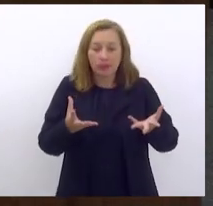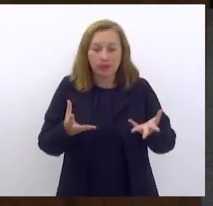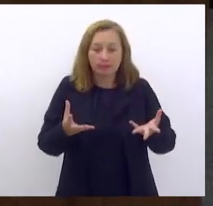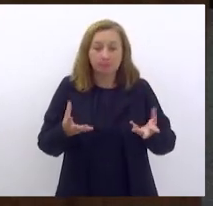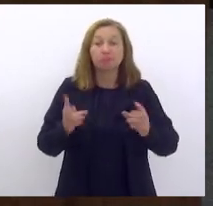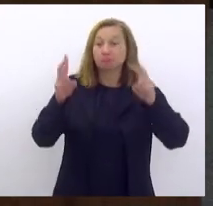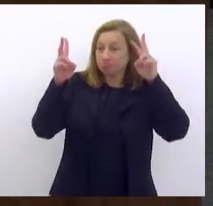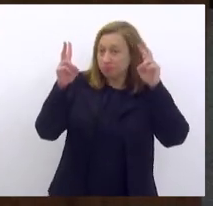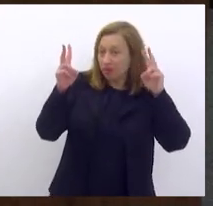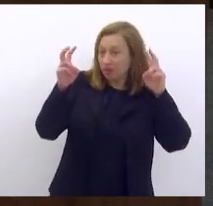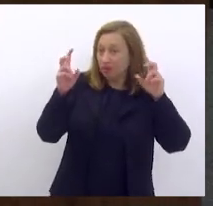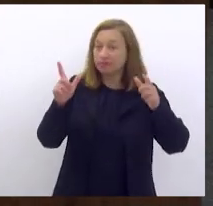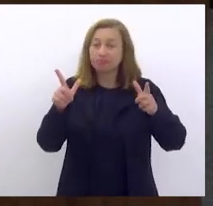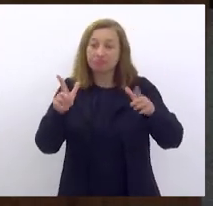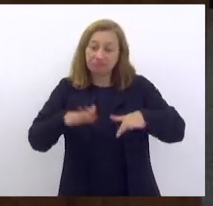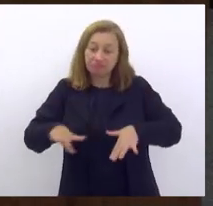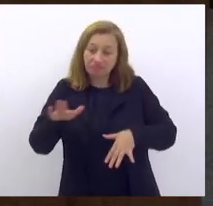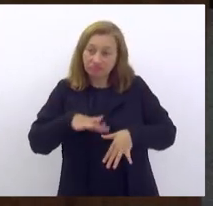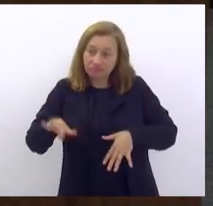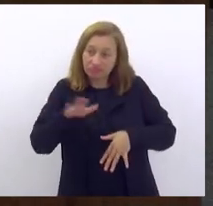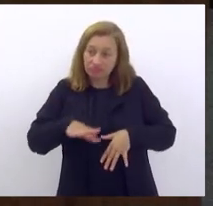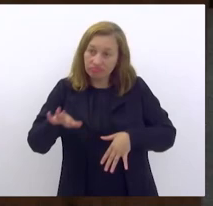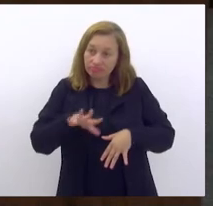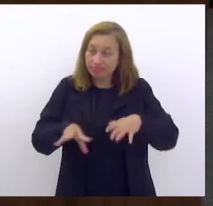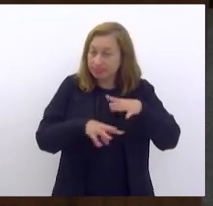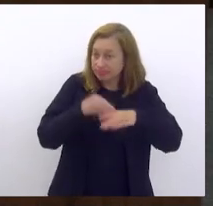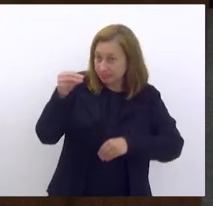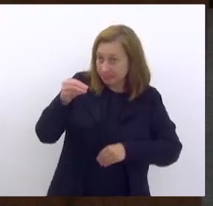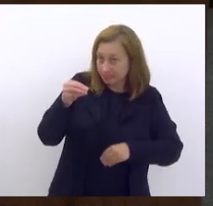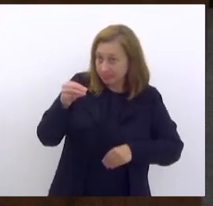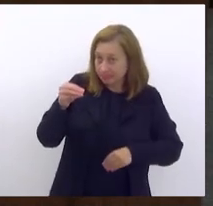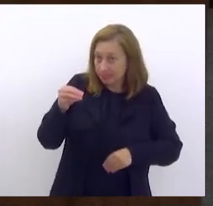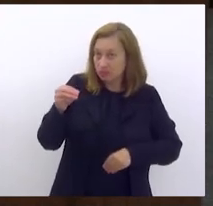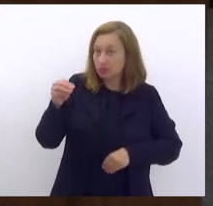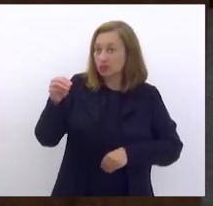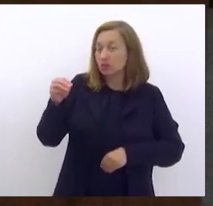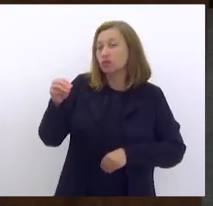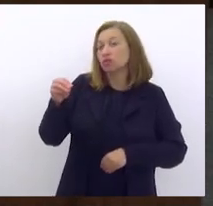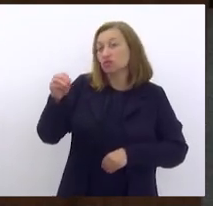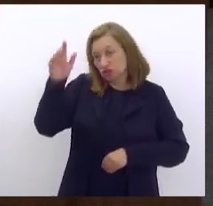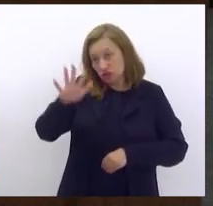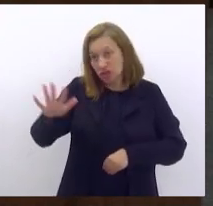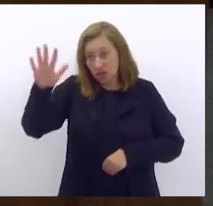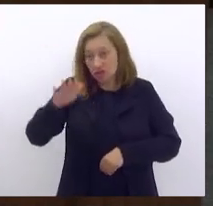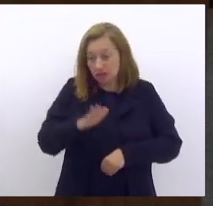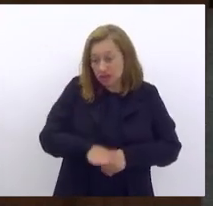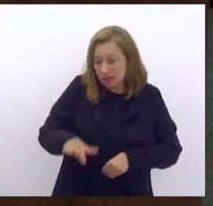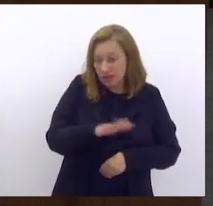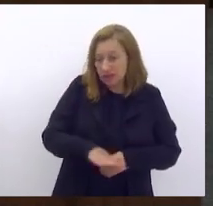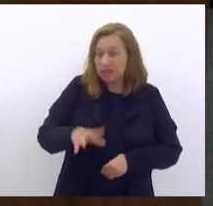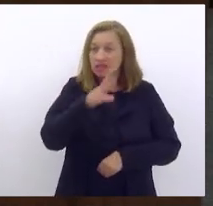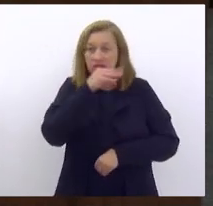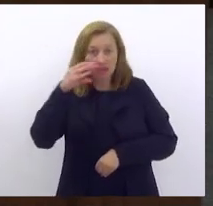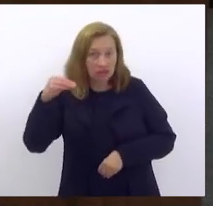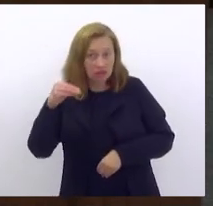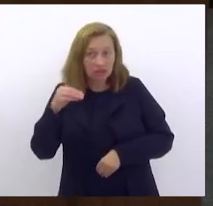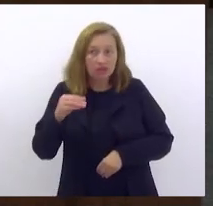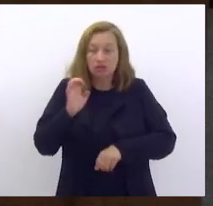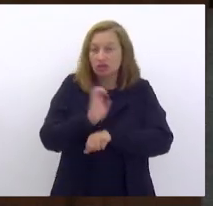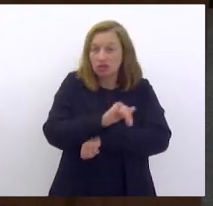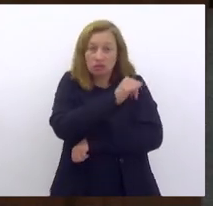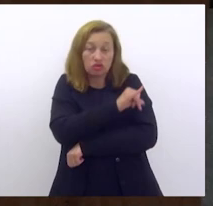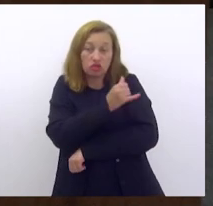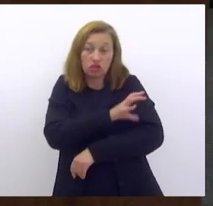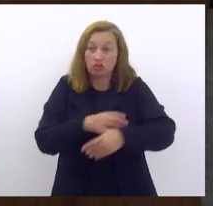essa criança desaparecida, enfim, os desaparecidos em geral, porque, no caso, era crianças e adolescentes no âmbito do Estado do Rio de